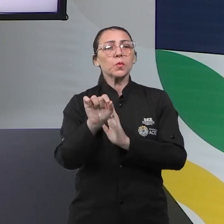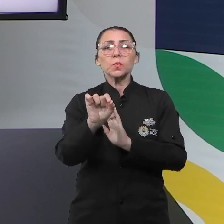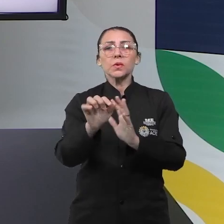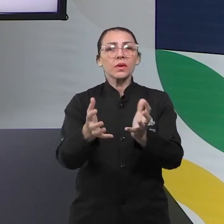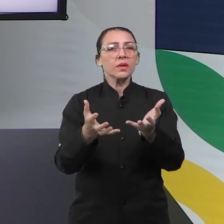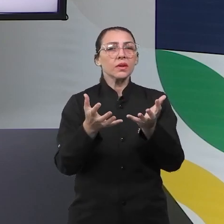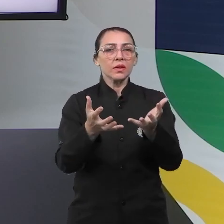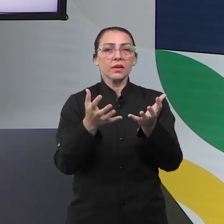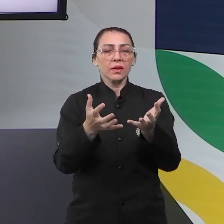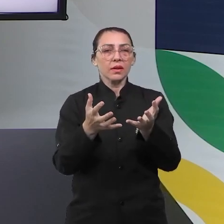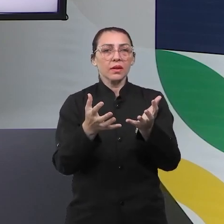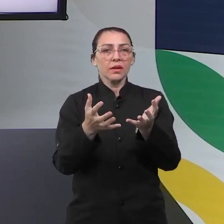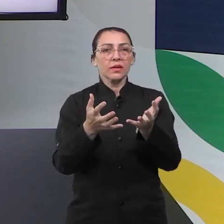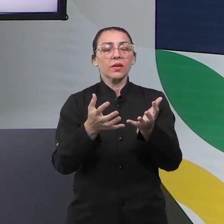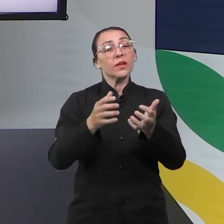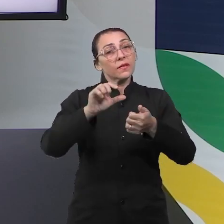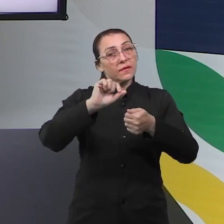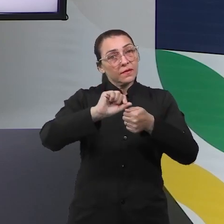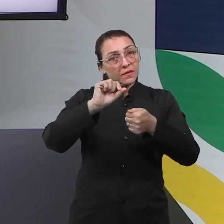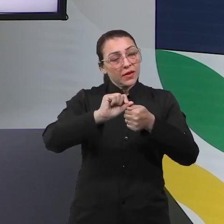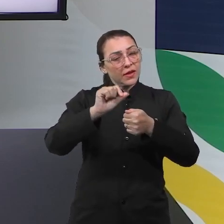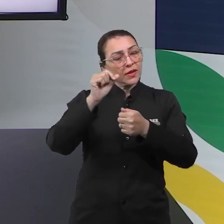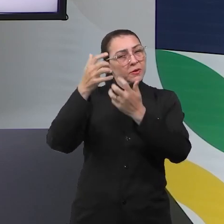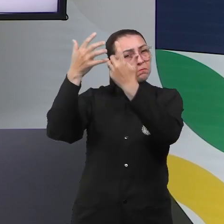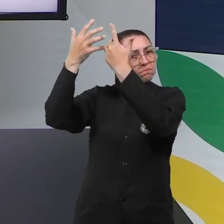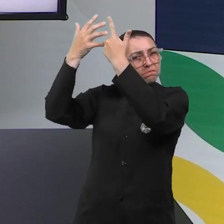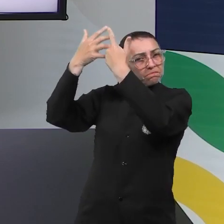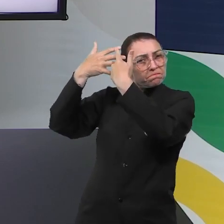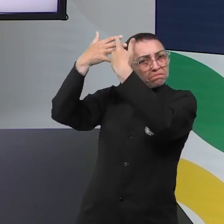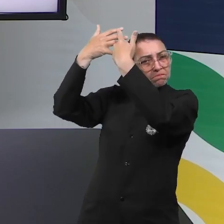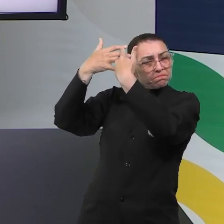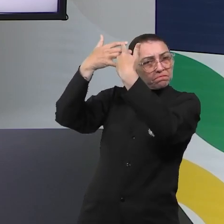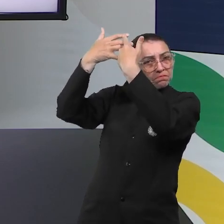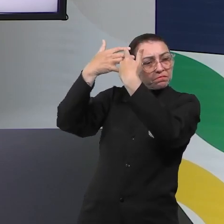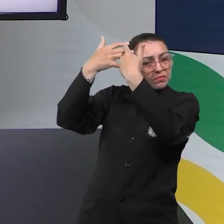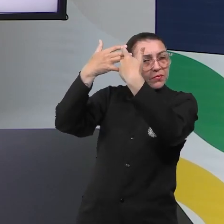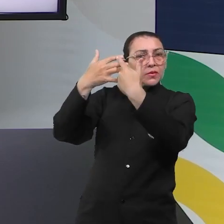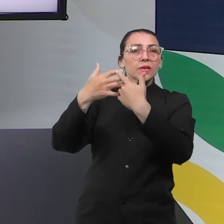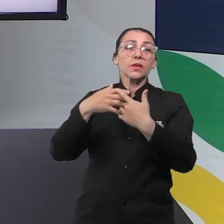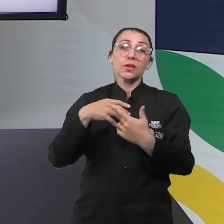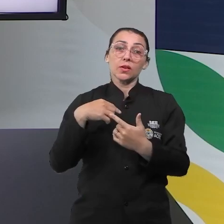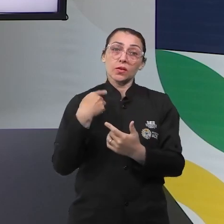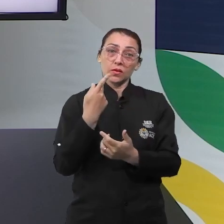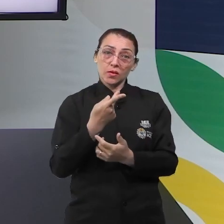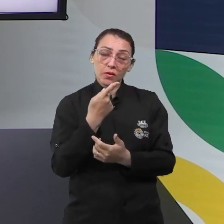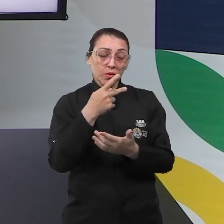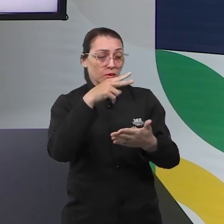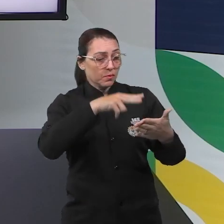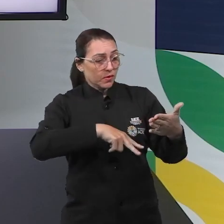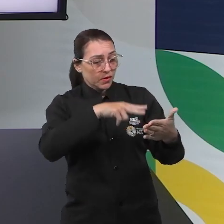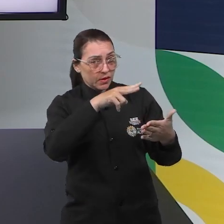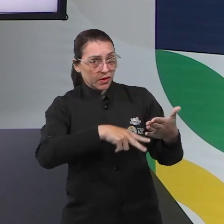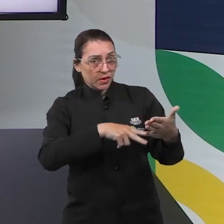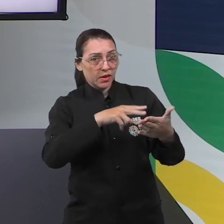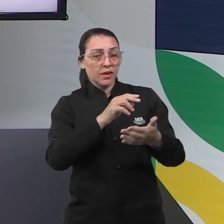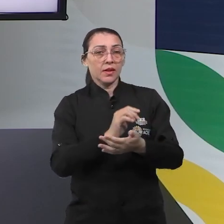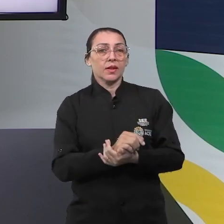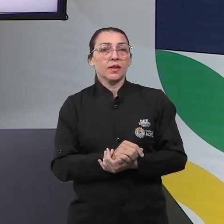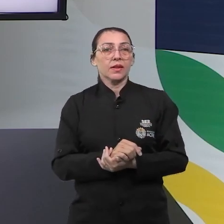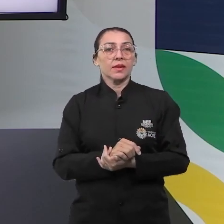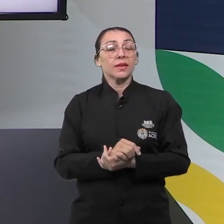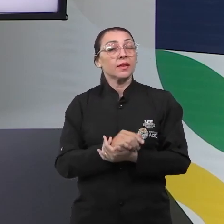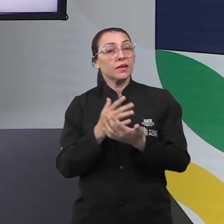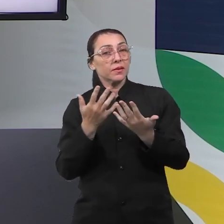Ele quer que a gente faça uma reflexão sobre aquilo que nós estamos lendo. Então,